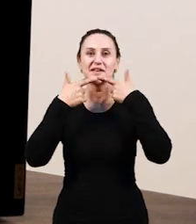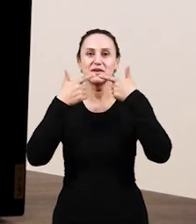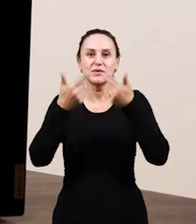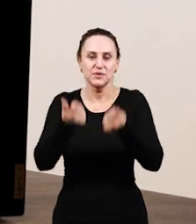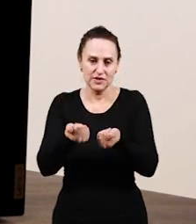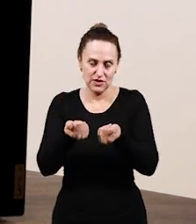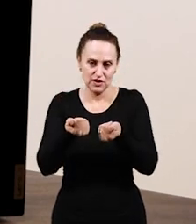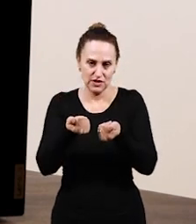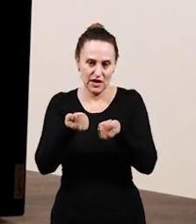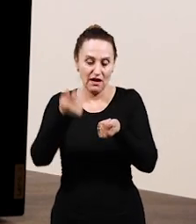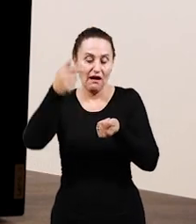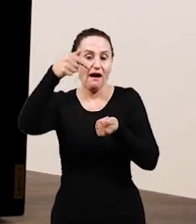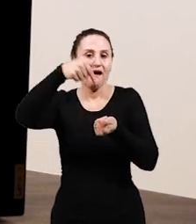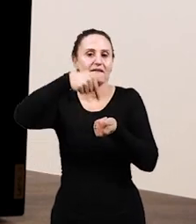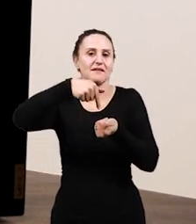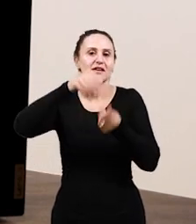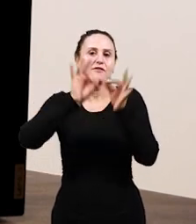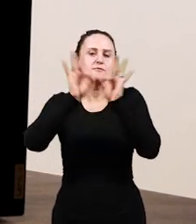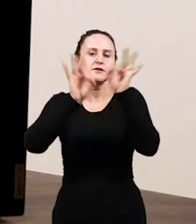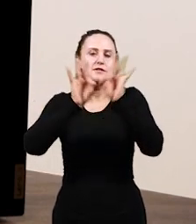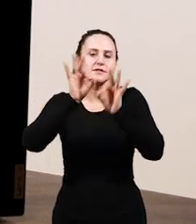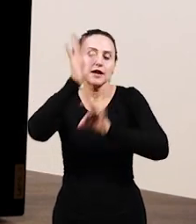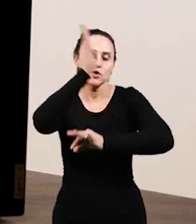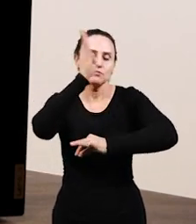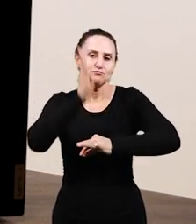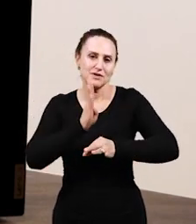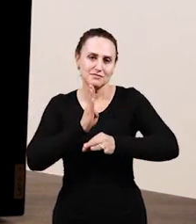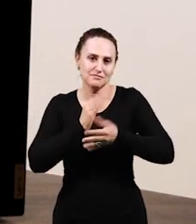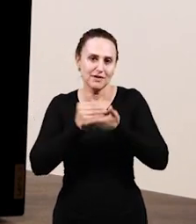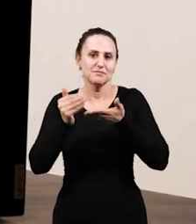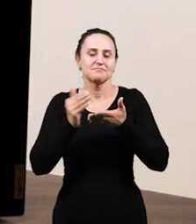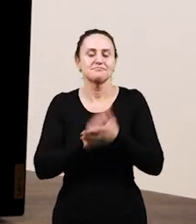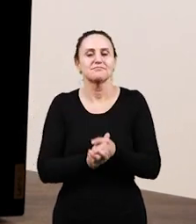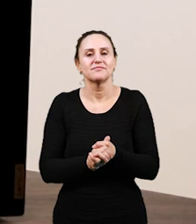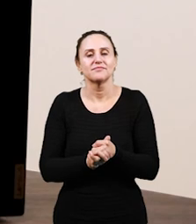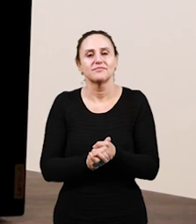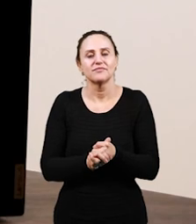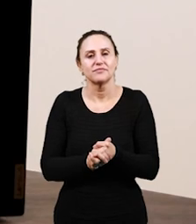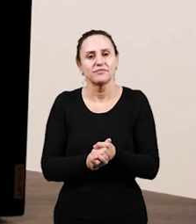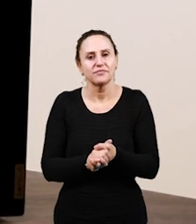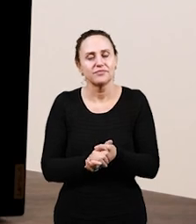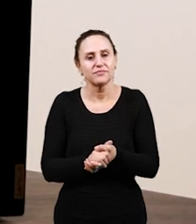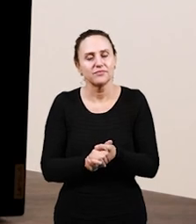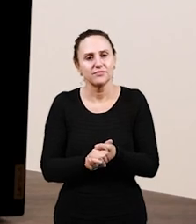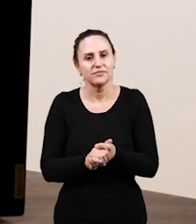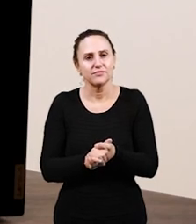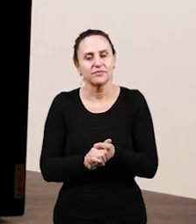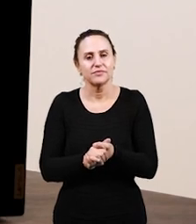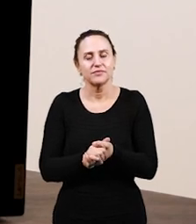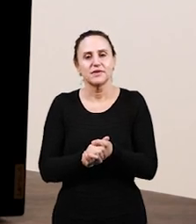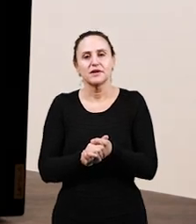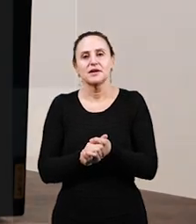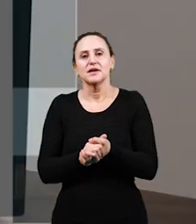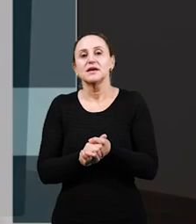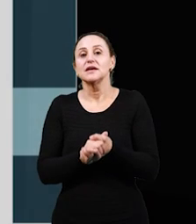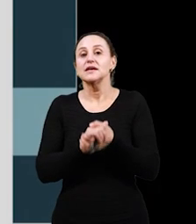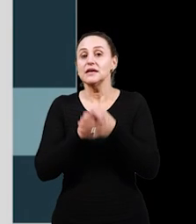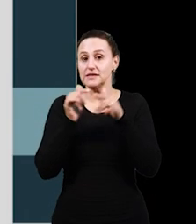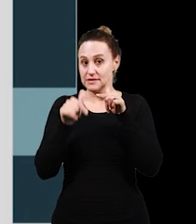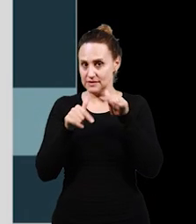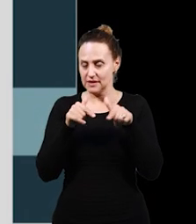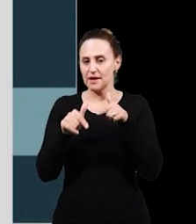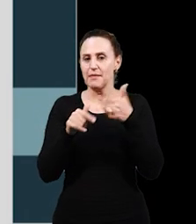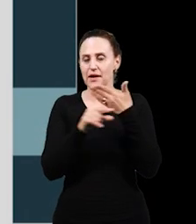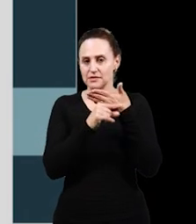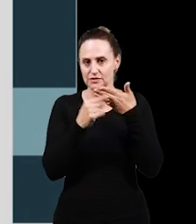de linguística que ele vai ministrar então nas universidades do Brasil hoje é sobre o trabalho de Mattoso